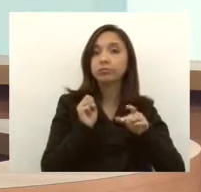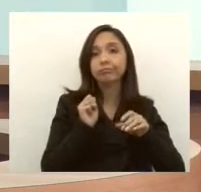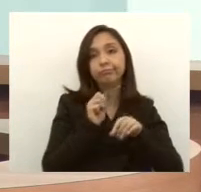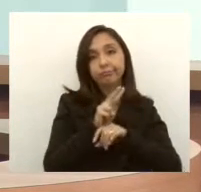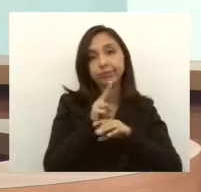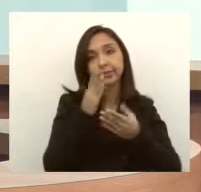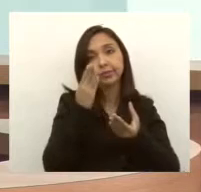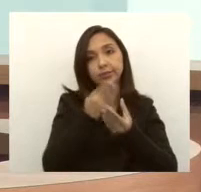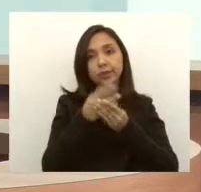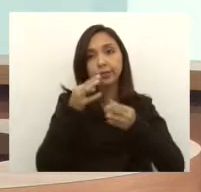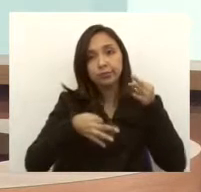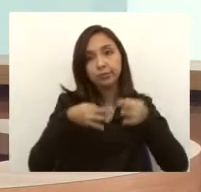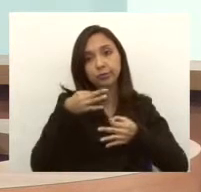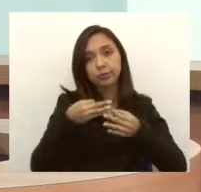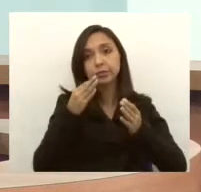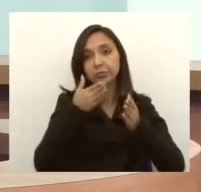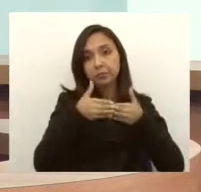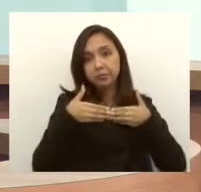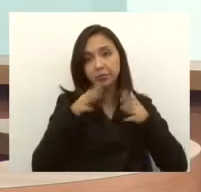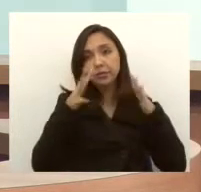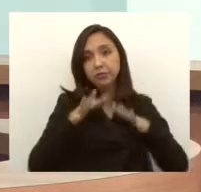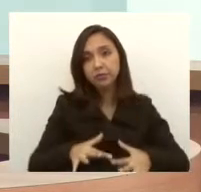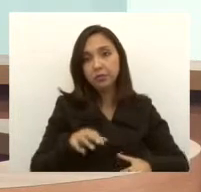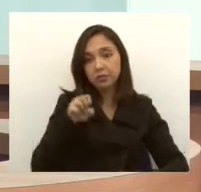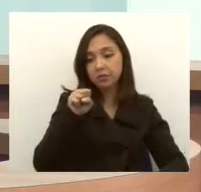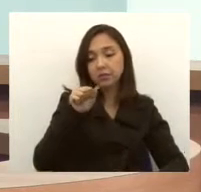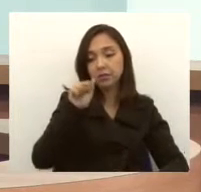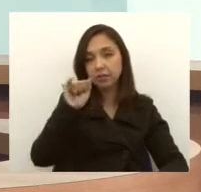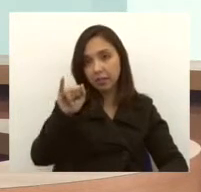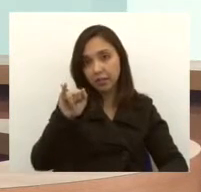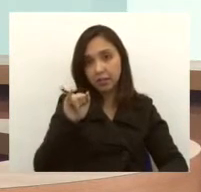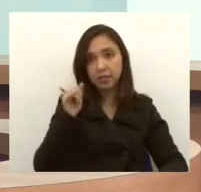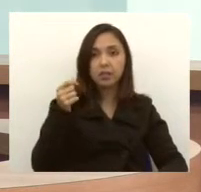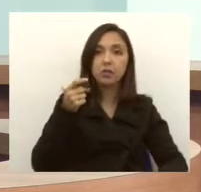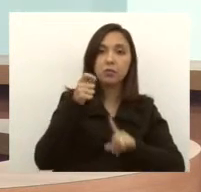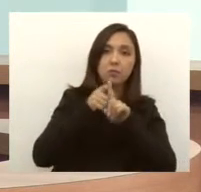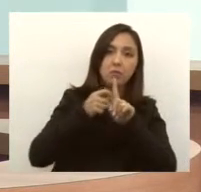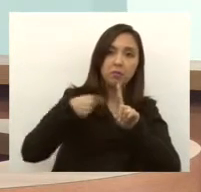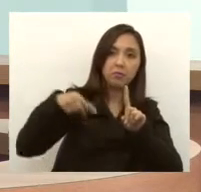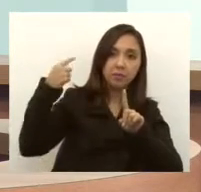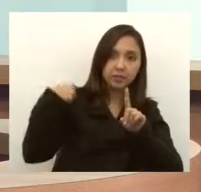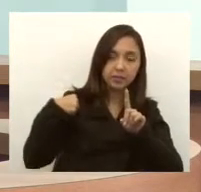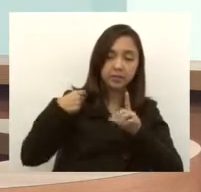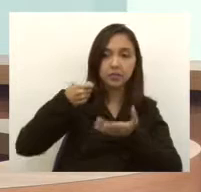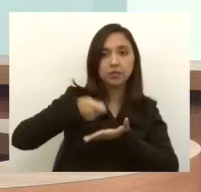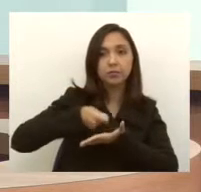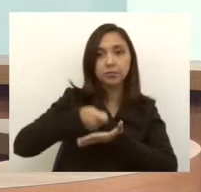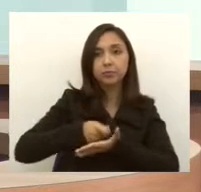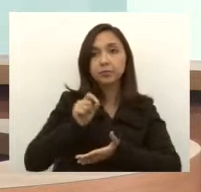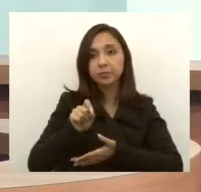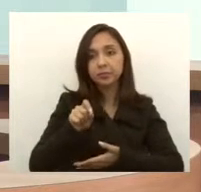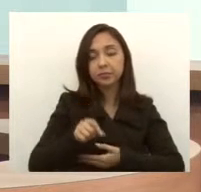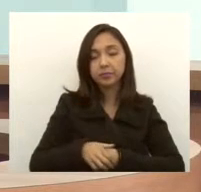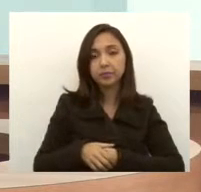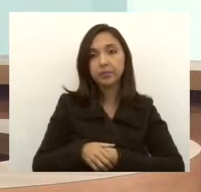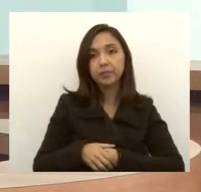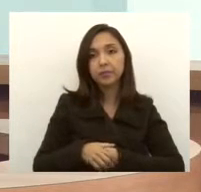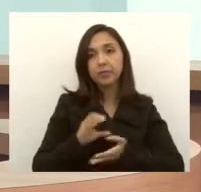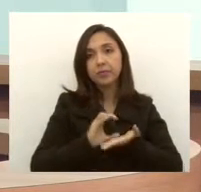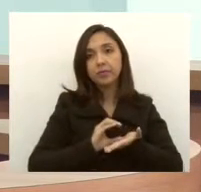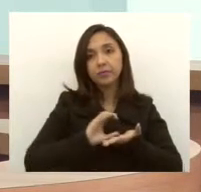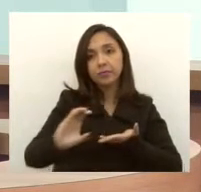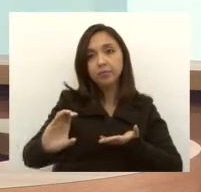justiça solicitando a falência. O SAAI, há um mês atrás, foi obrigado a